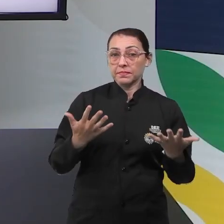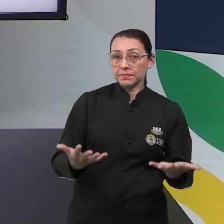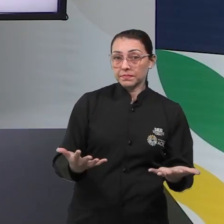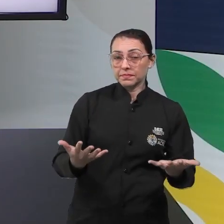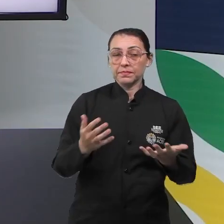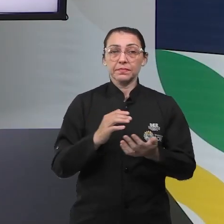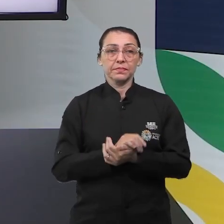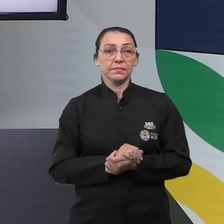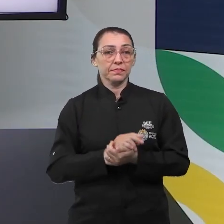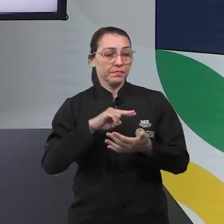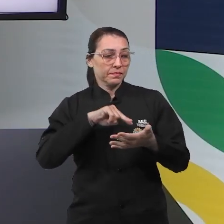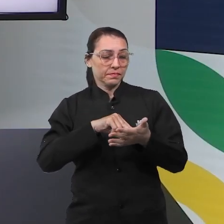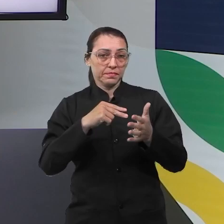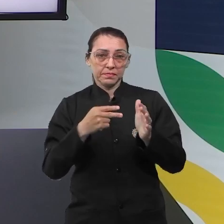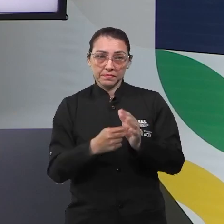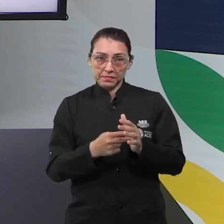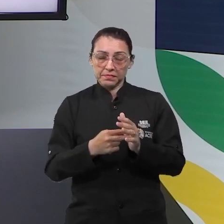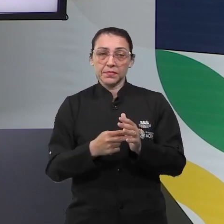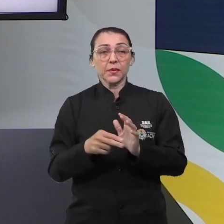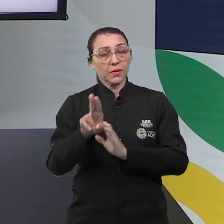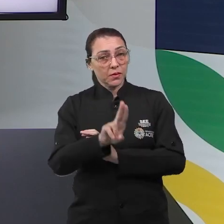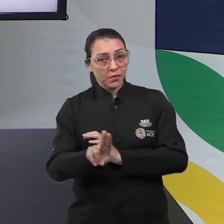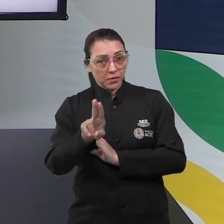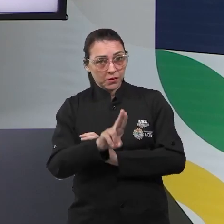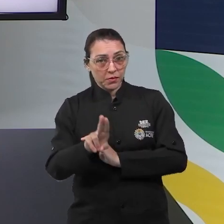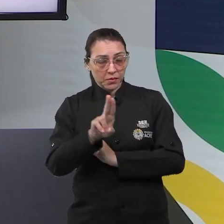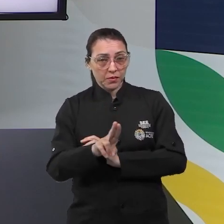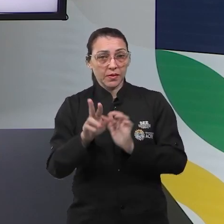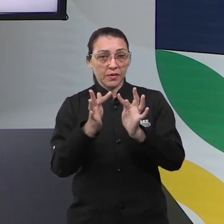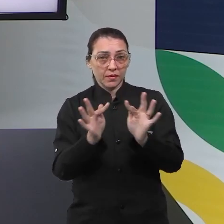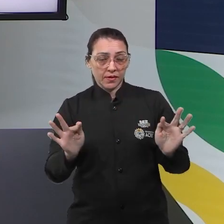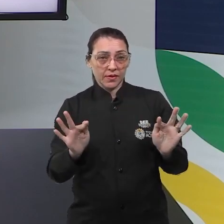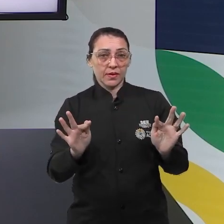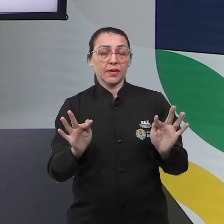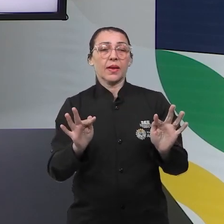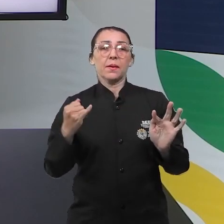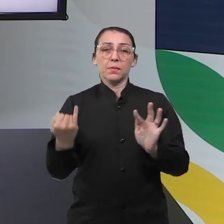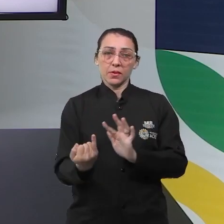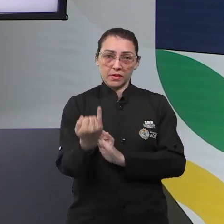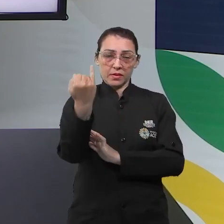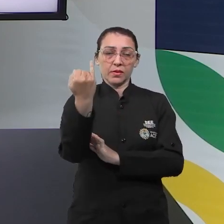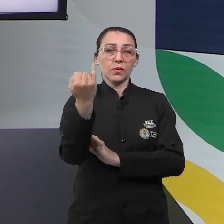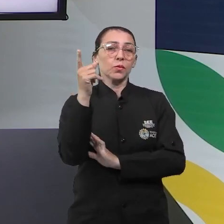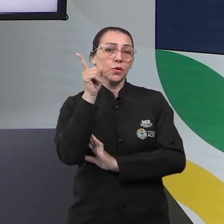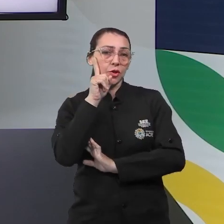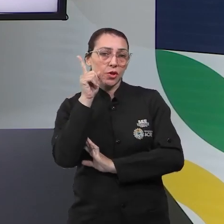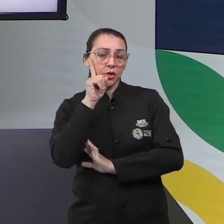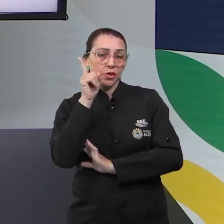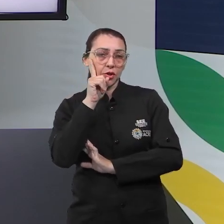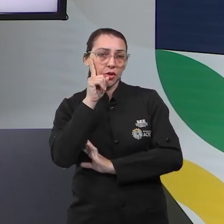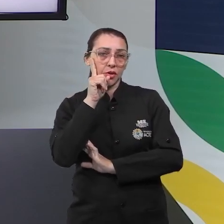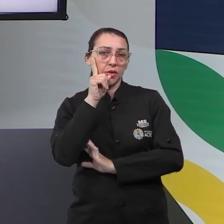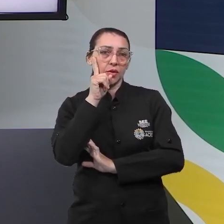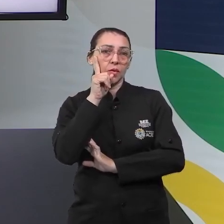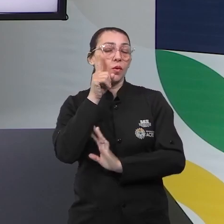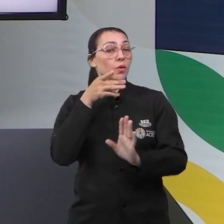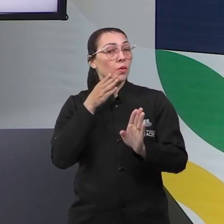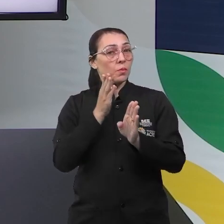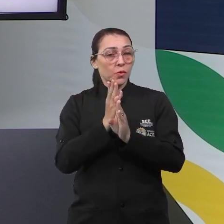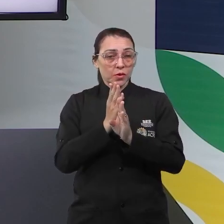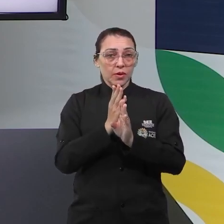Então, esses sentidos decorrentes e usos expressivos, eles são de extrema importância, como eu já